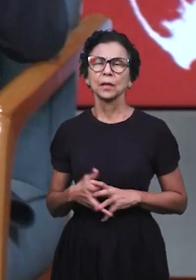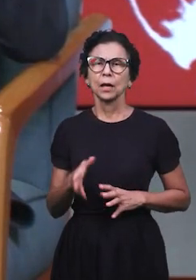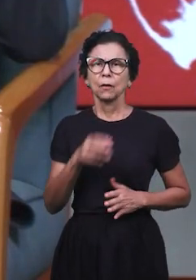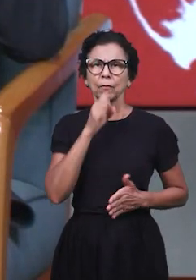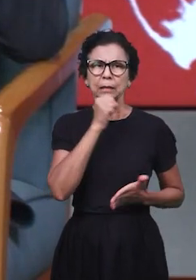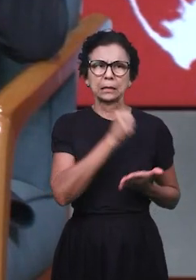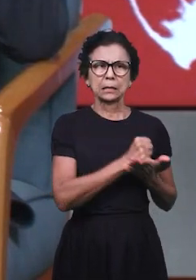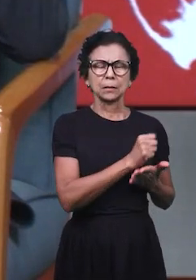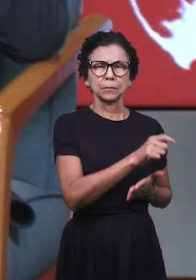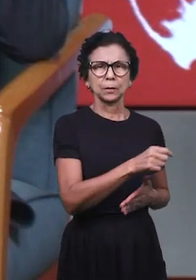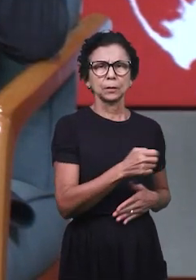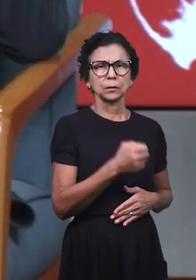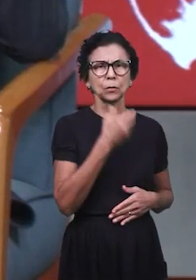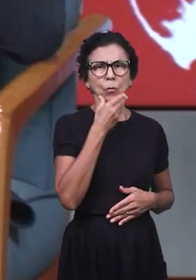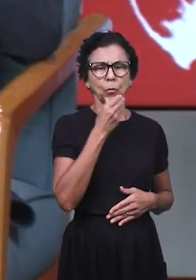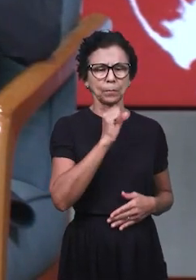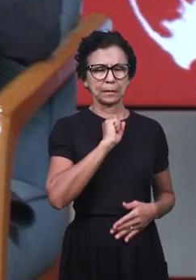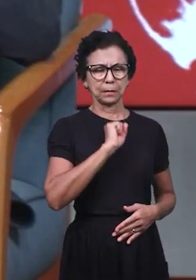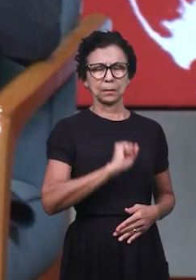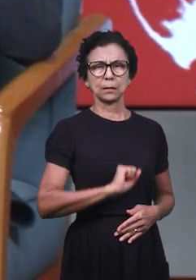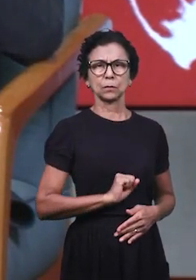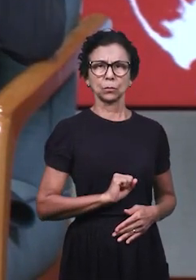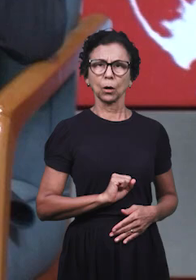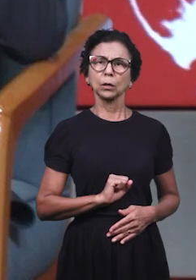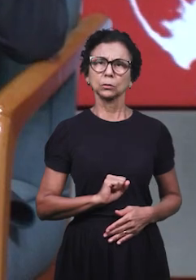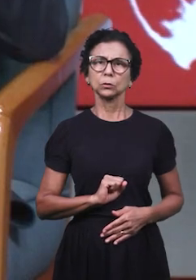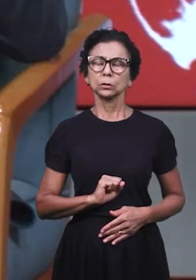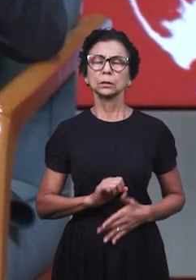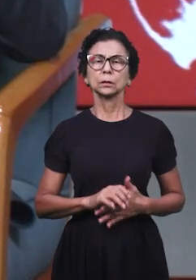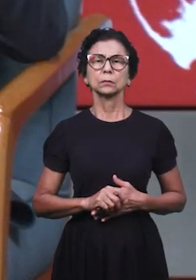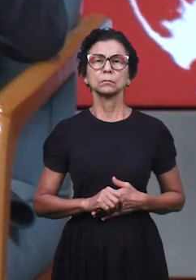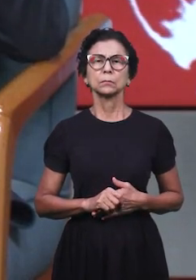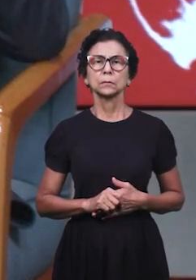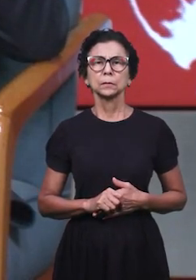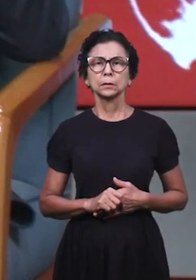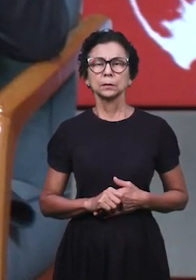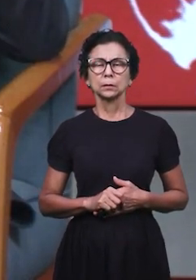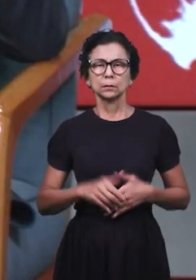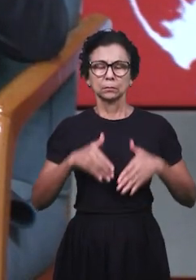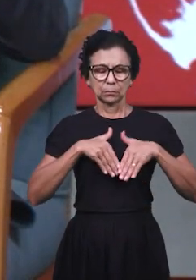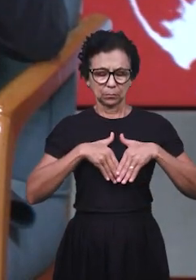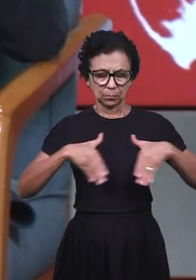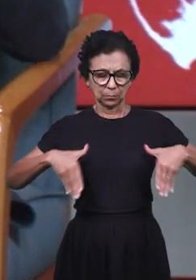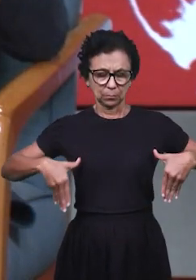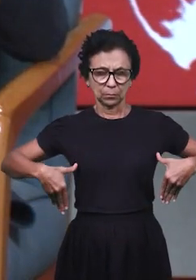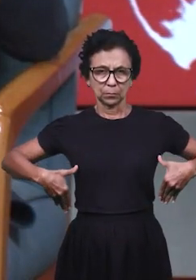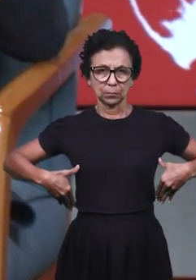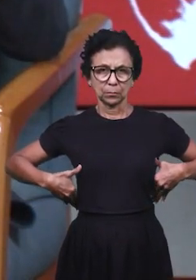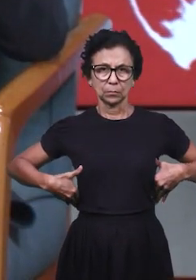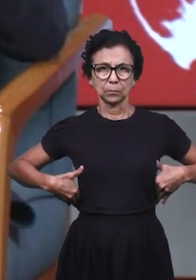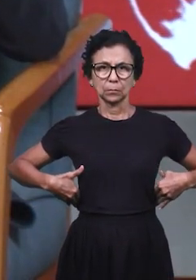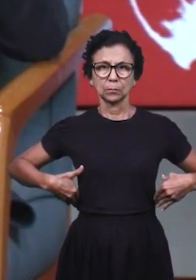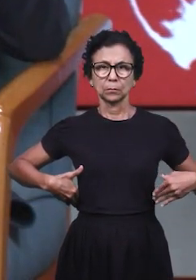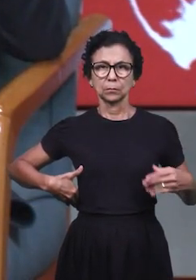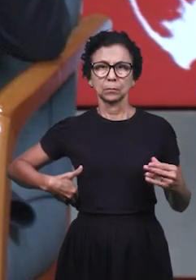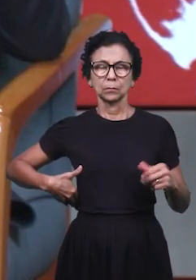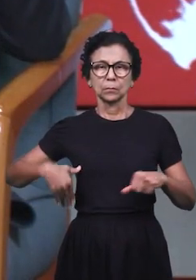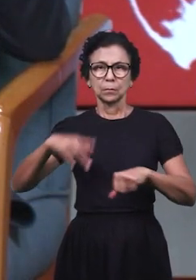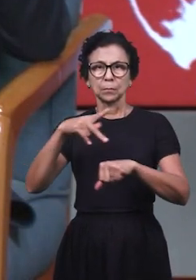Velho Testamento usavam, ele trazia no peito 2 pedras, Urim e